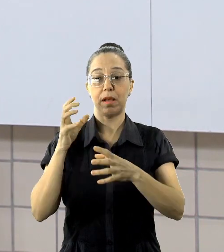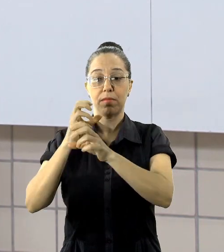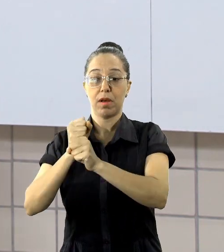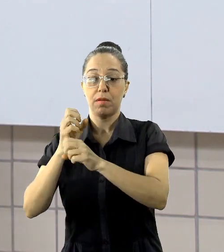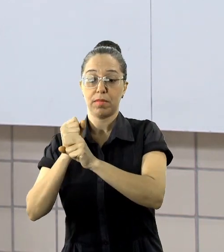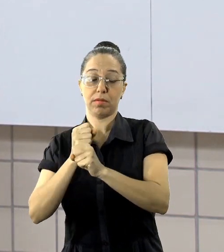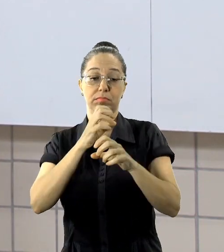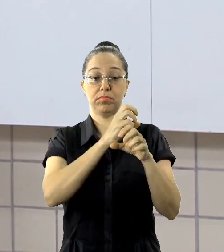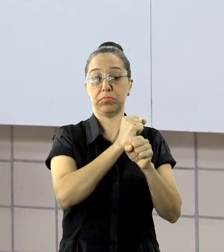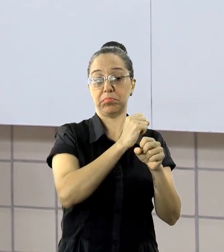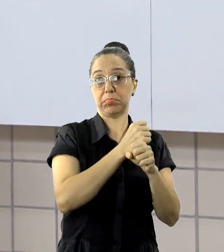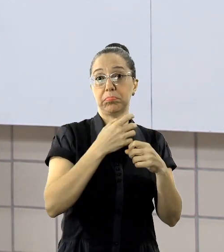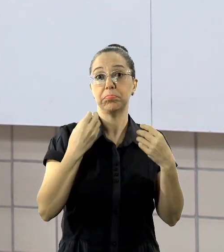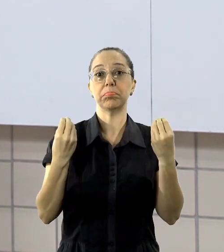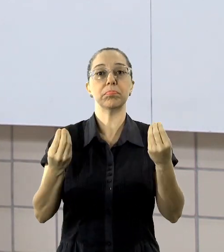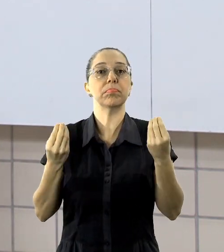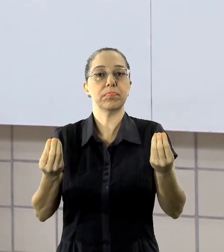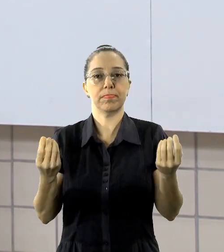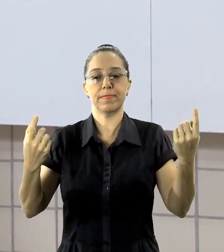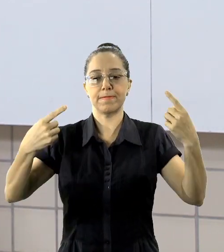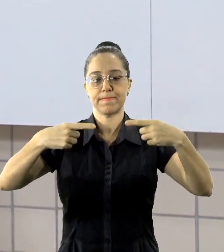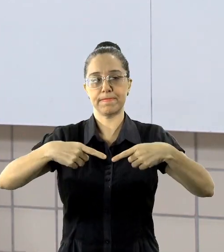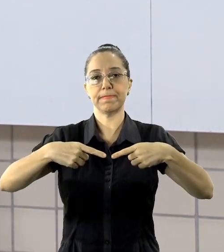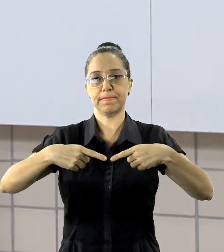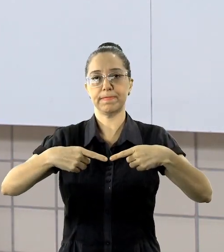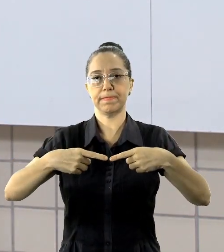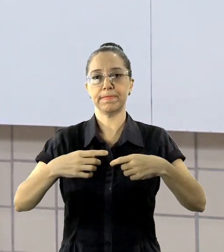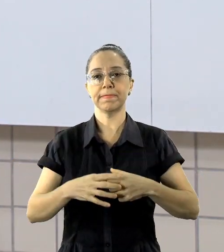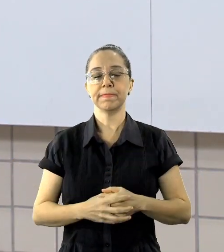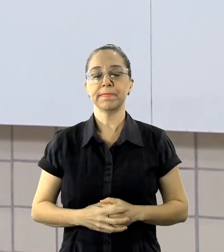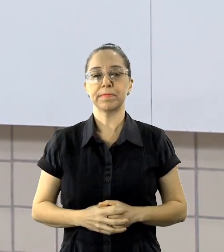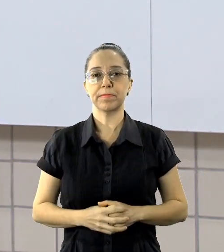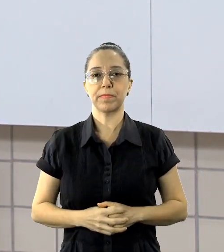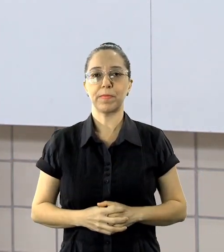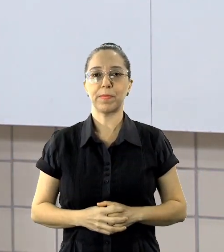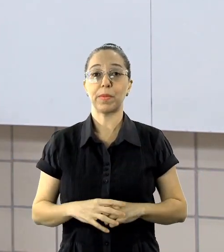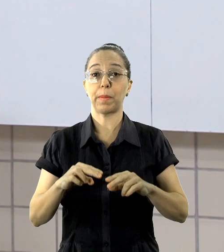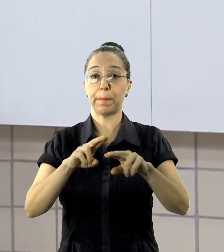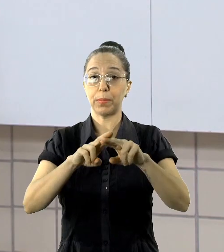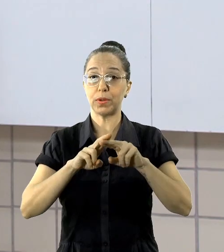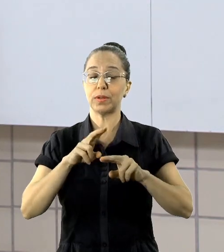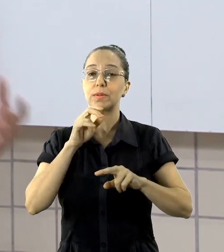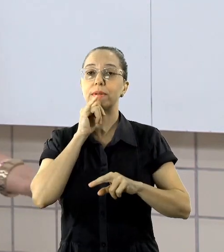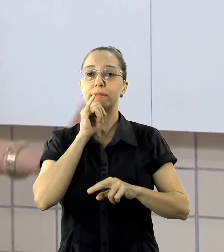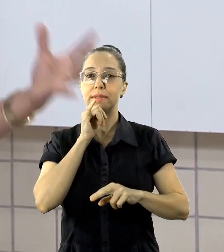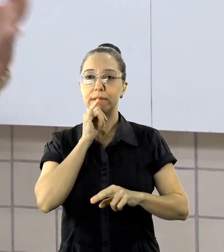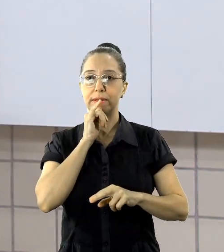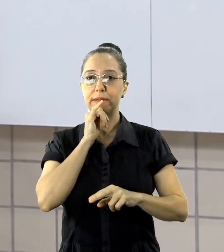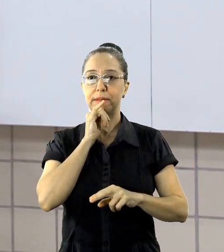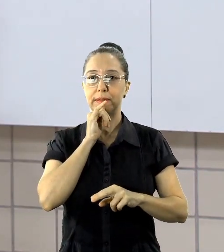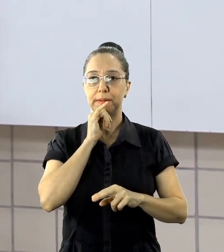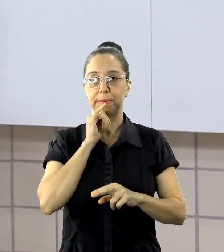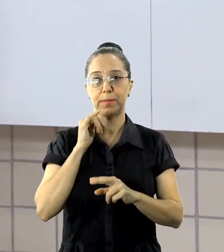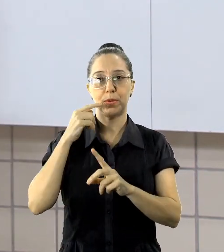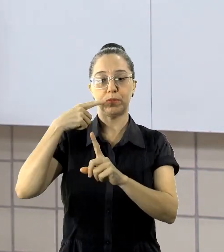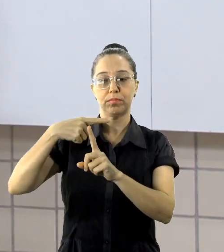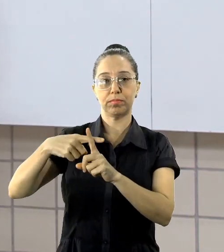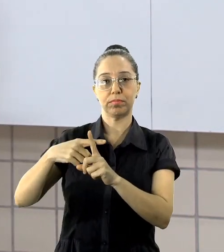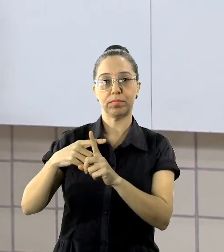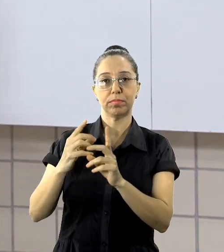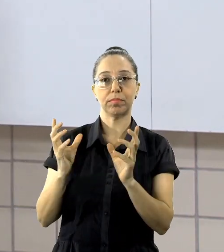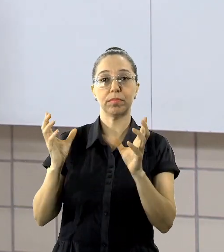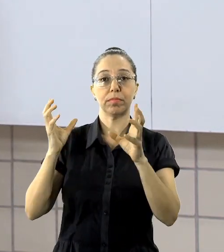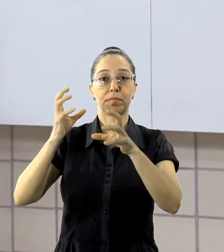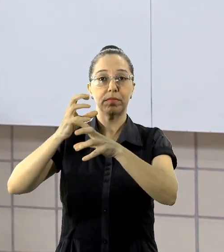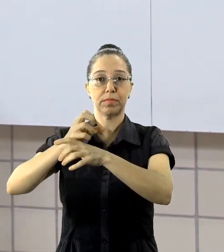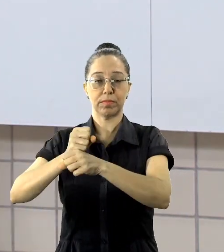são opostas, ou seja, ao contrário, né? Nesse caso, na adição, nós acrescentamos e